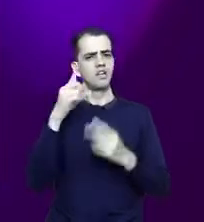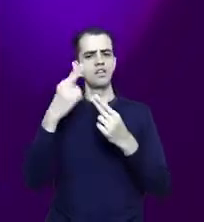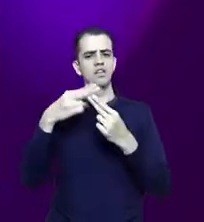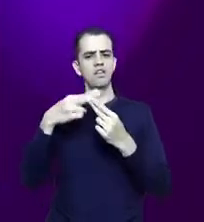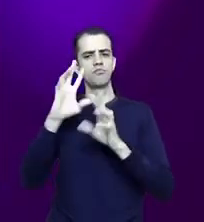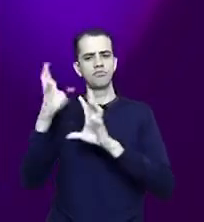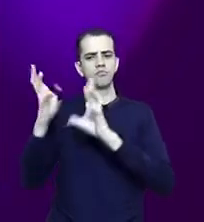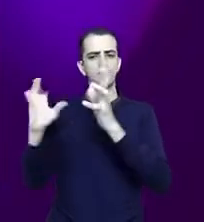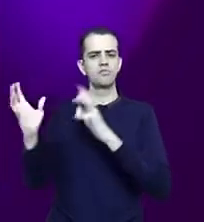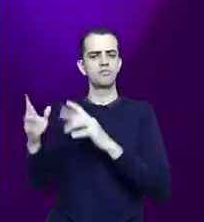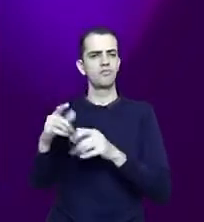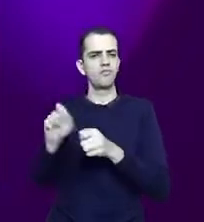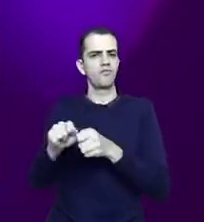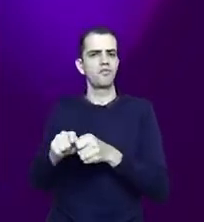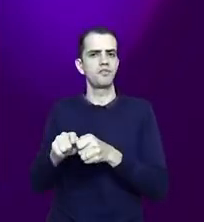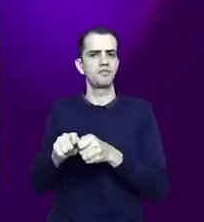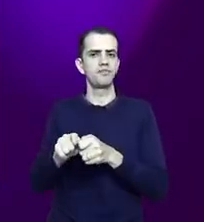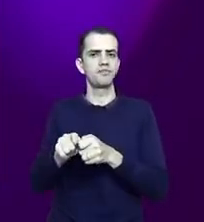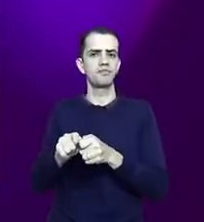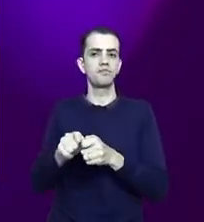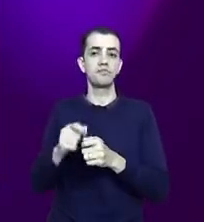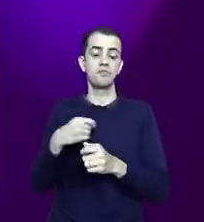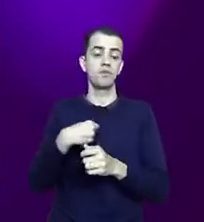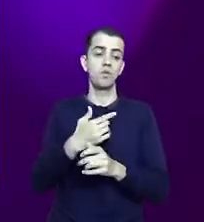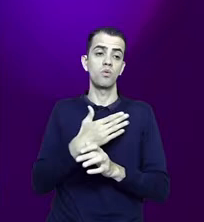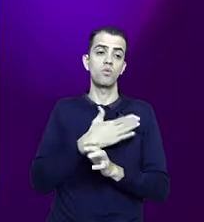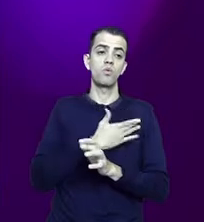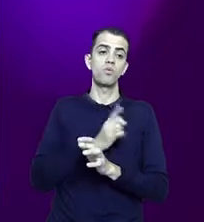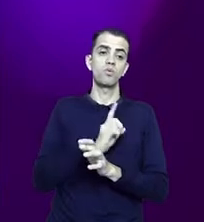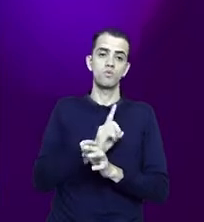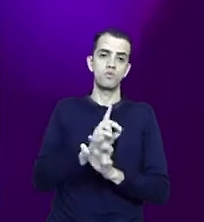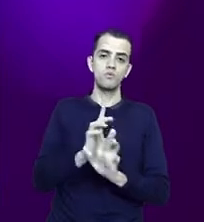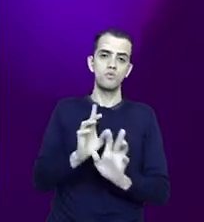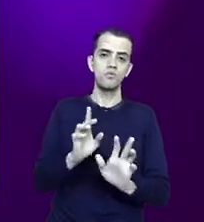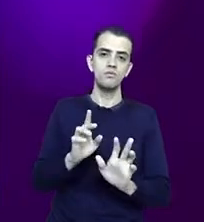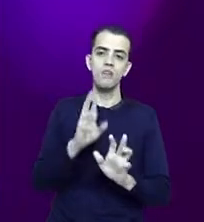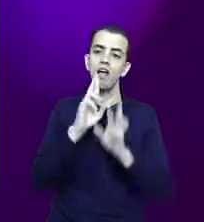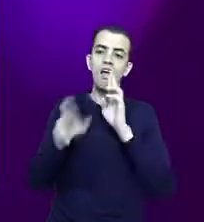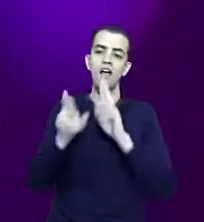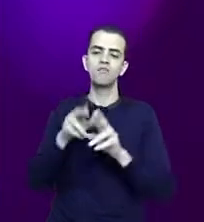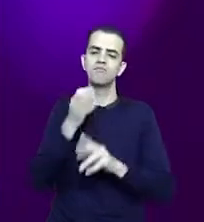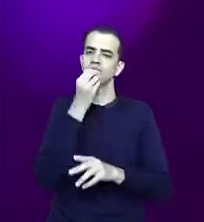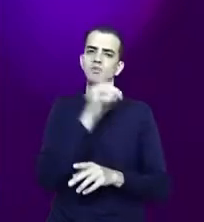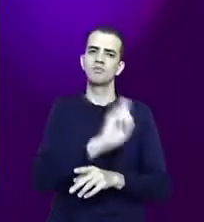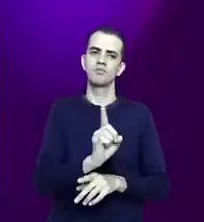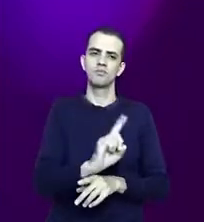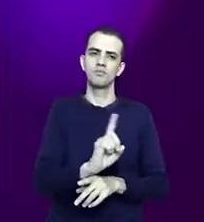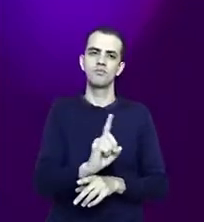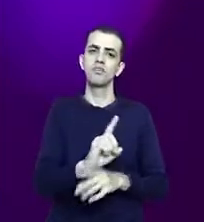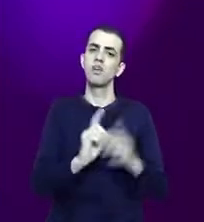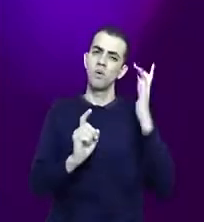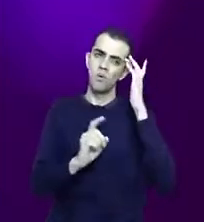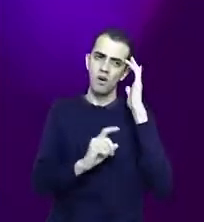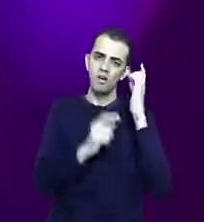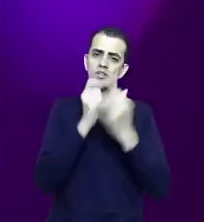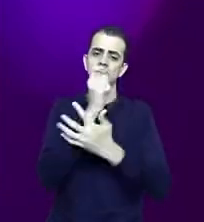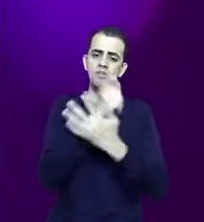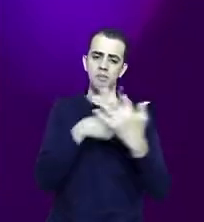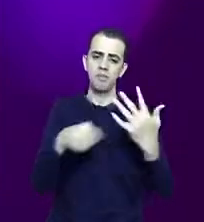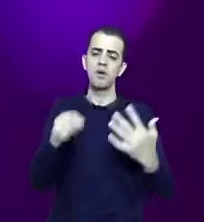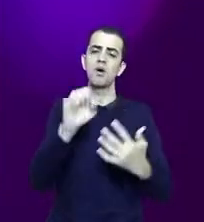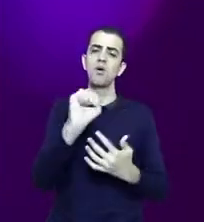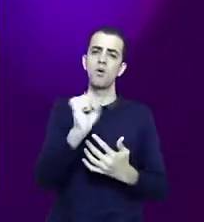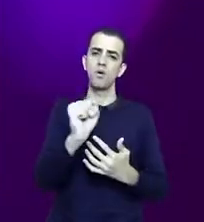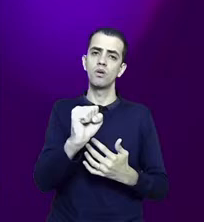mas eu não gosto, os resultados não são muito bons. Eu acho que ainda com 8 meses, a idade do paciente,